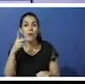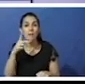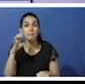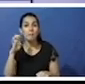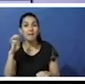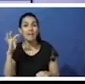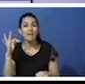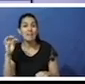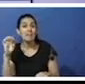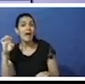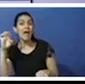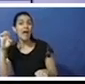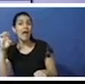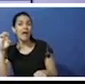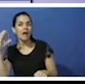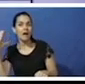Peteca.